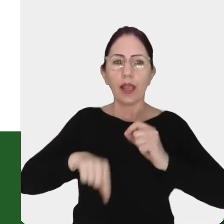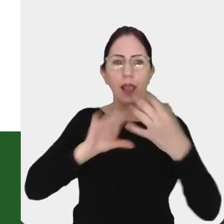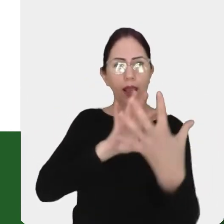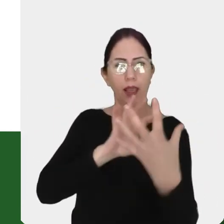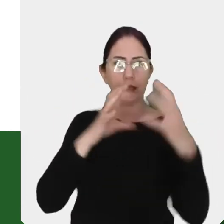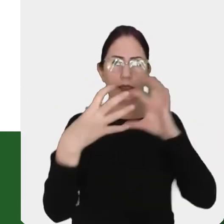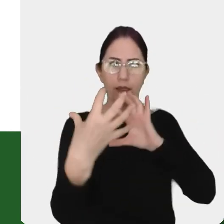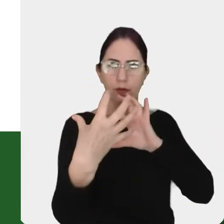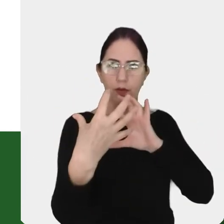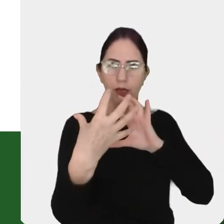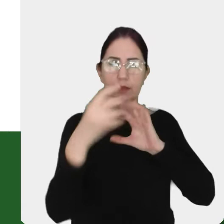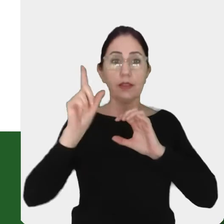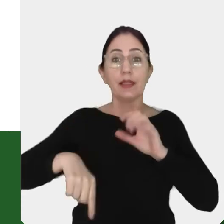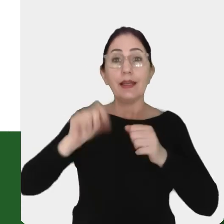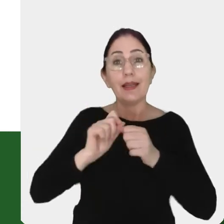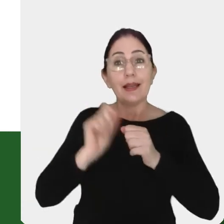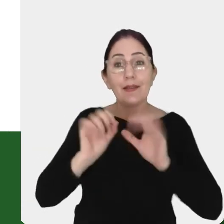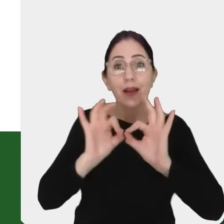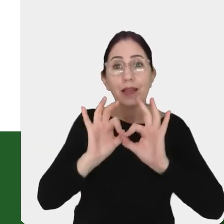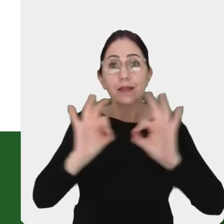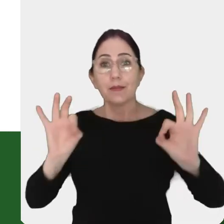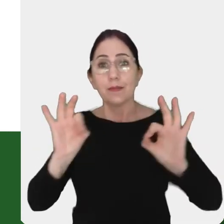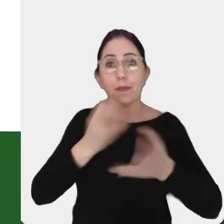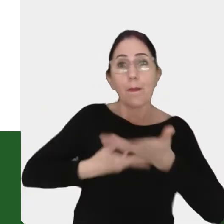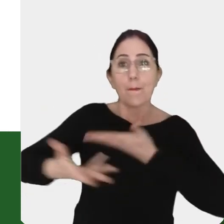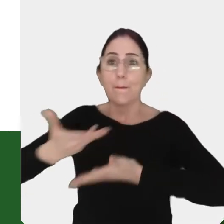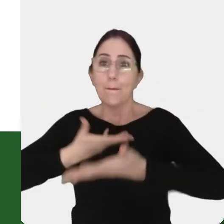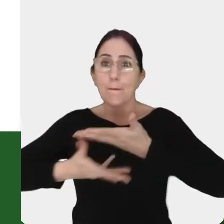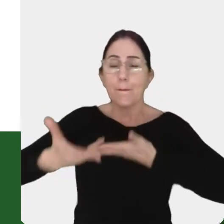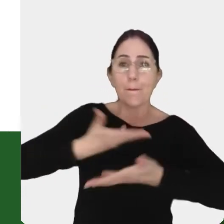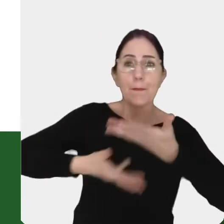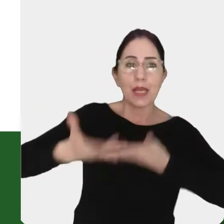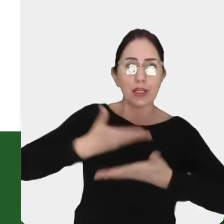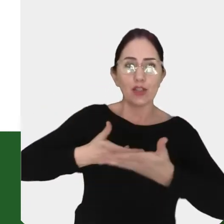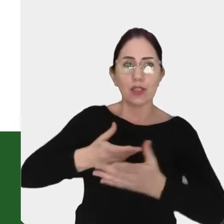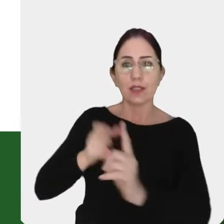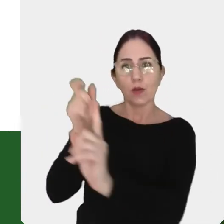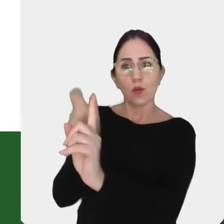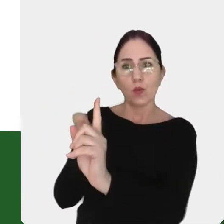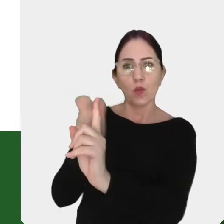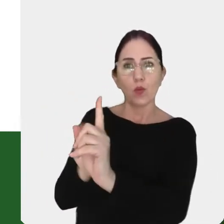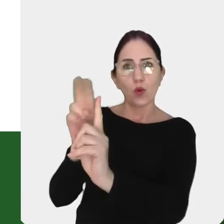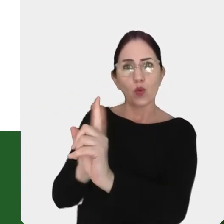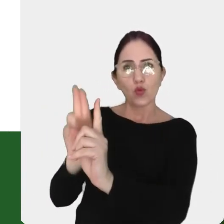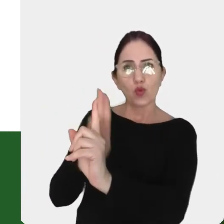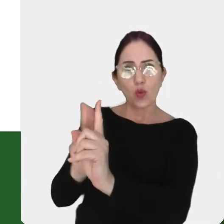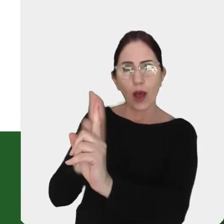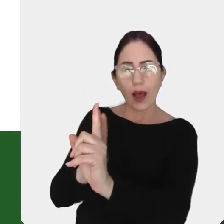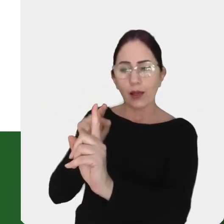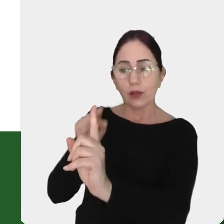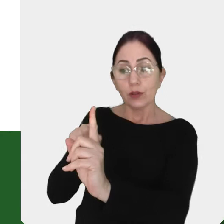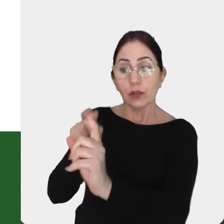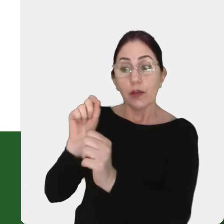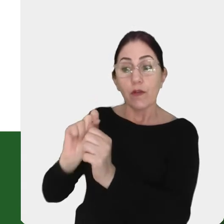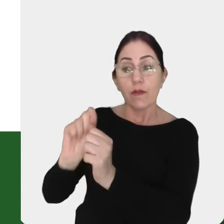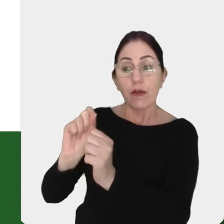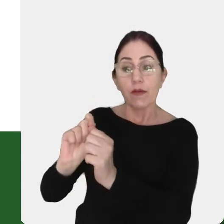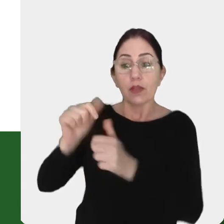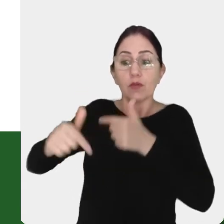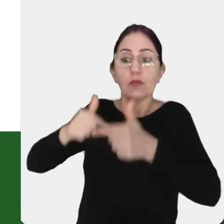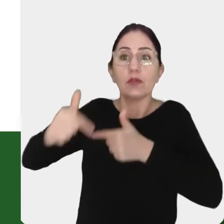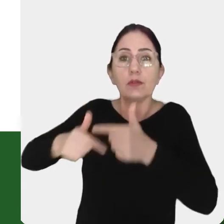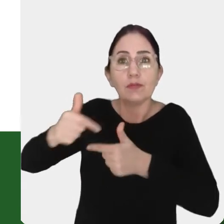mediação entre um usuário, uma pessoa que vai realizar um trabalho, uma tarefa, a